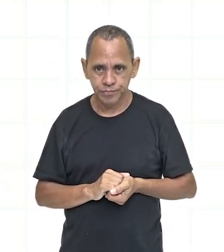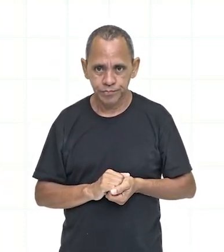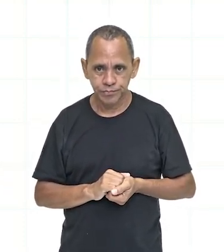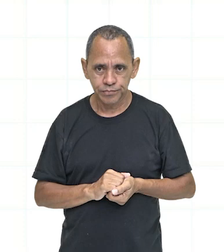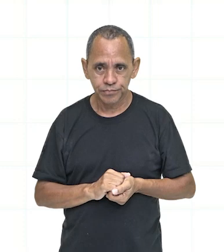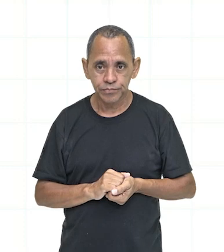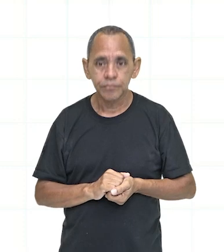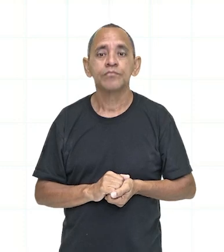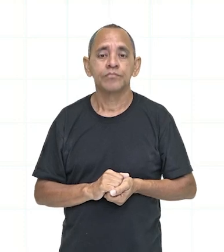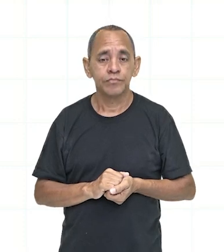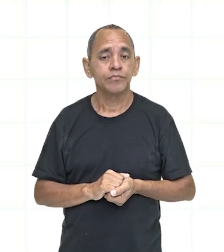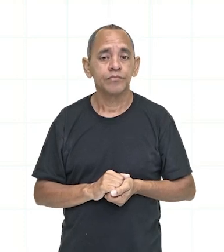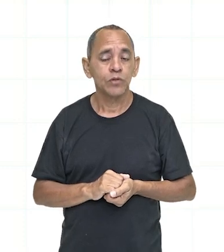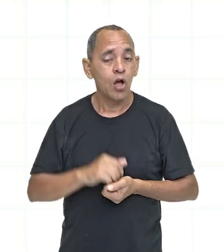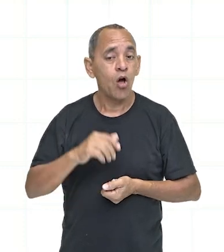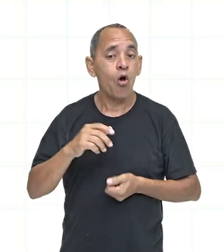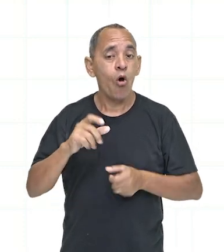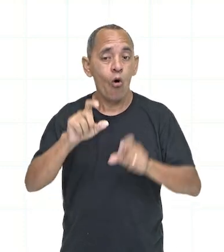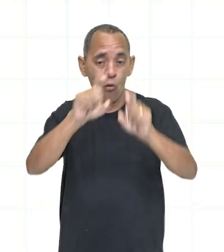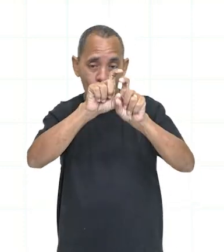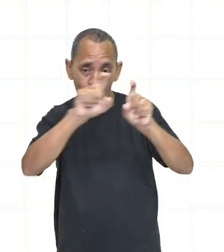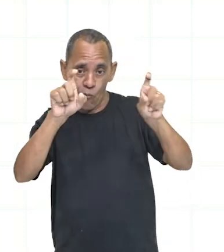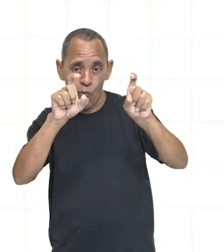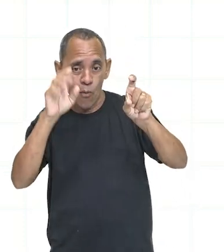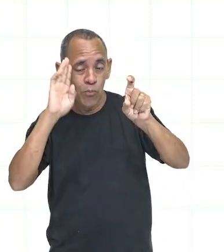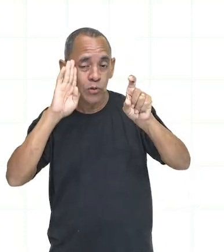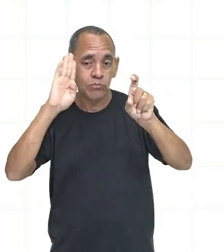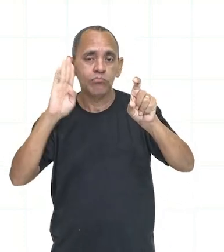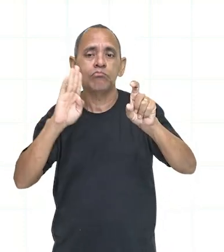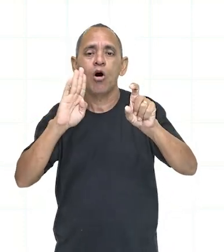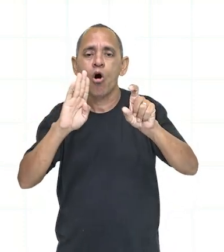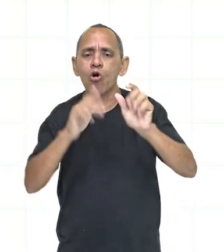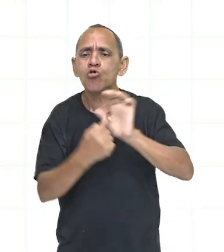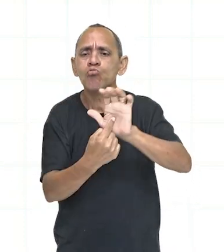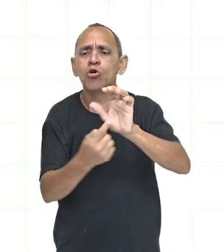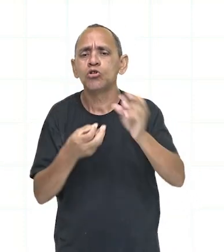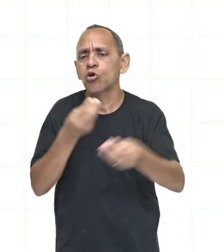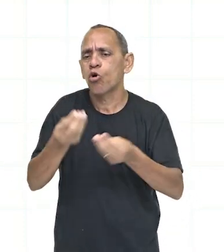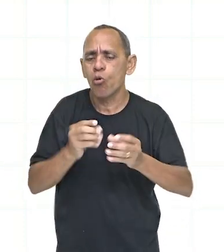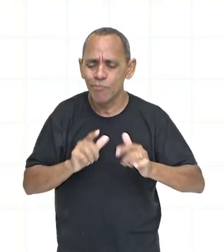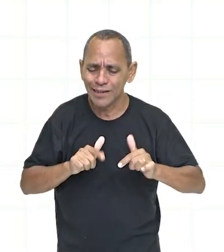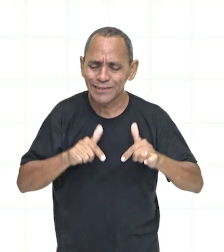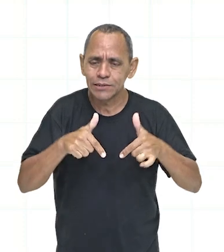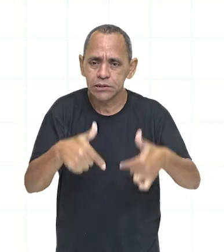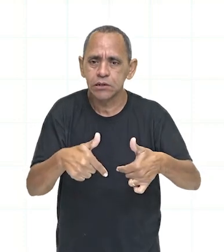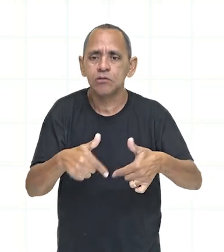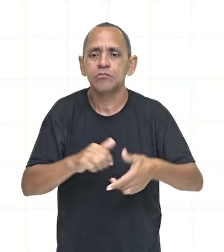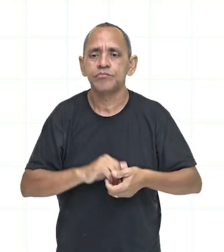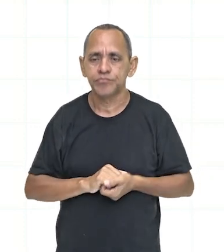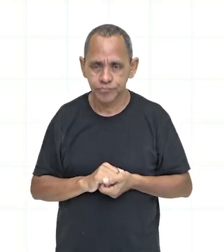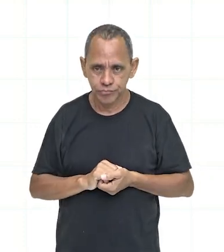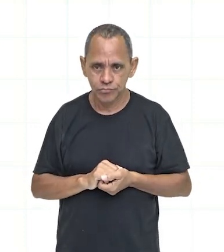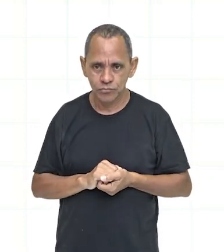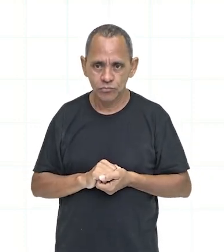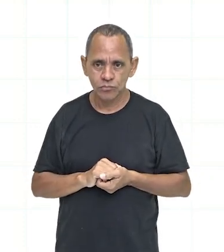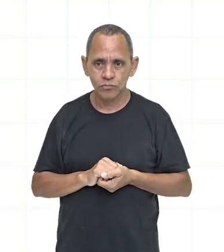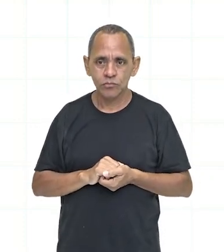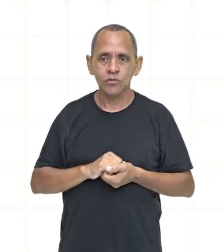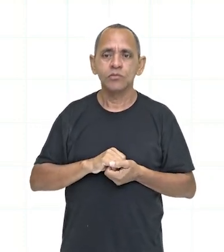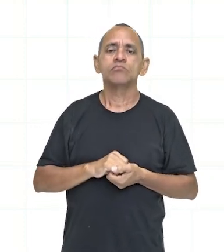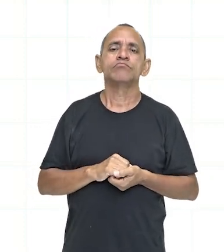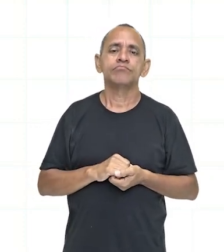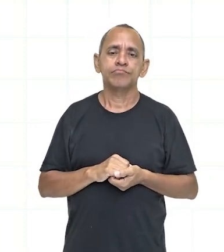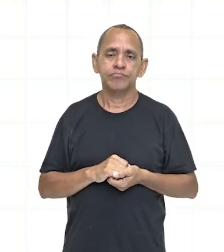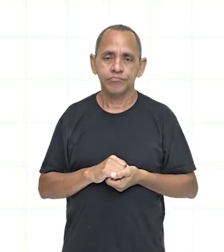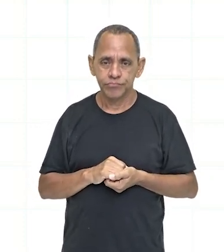o verbo principal que de fato indica a ação, tá certo? They will grow well. Eles crescerão ou elas crescerão